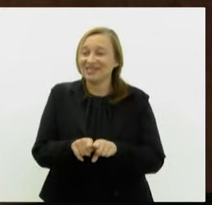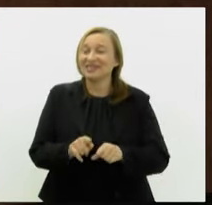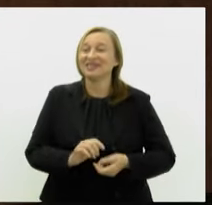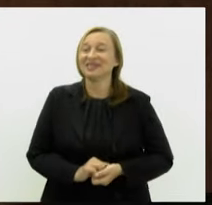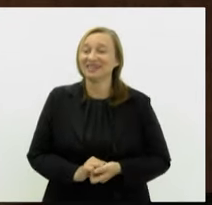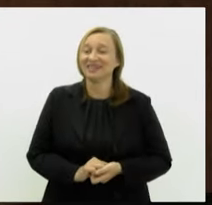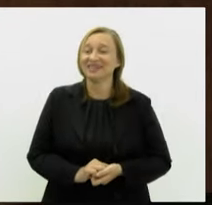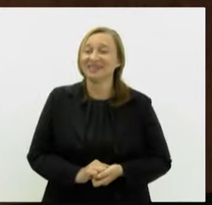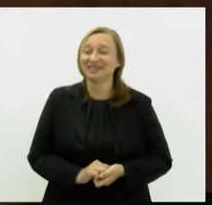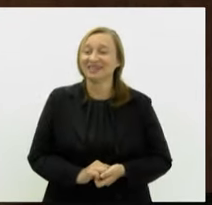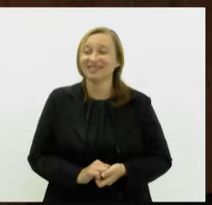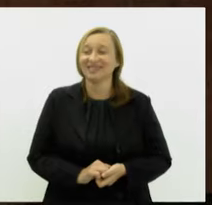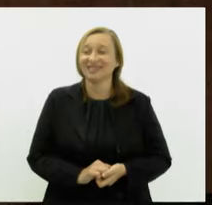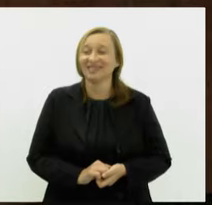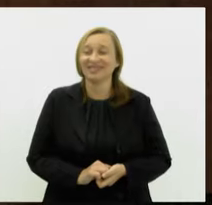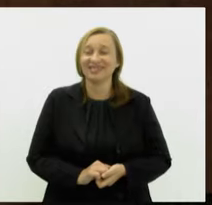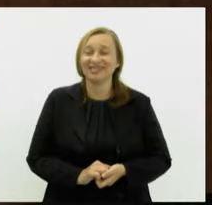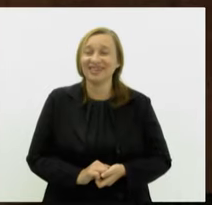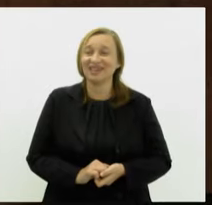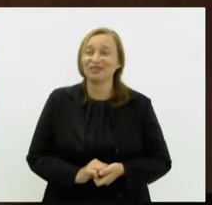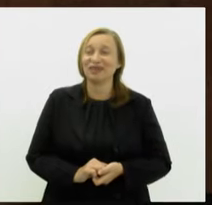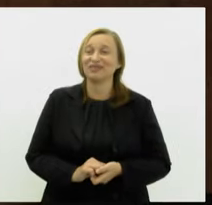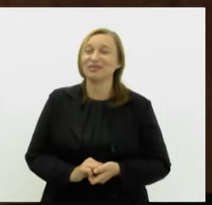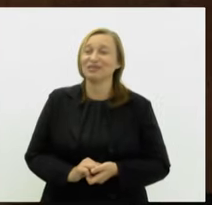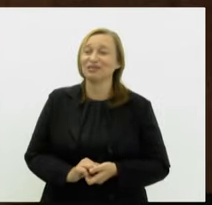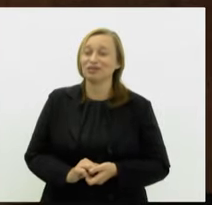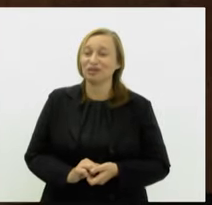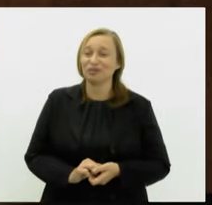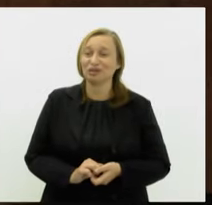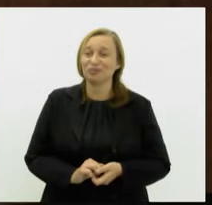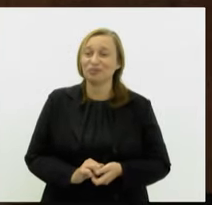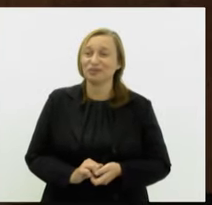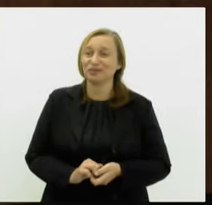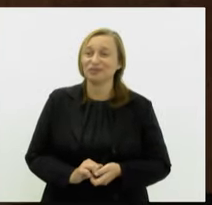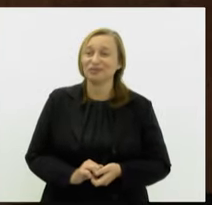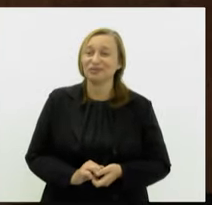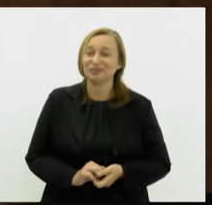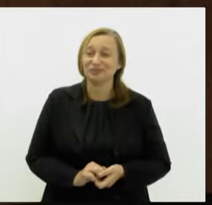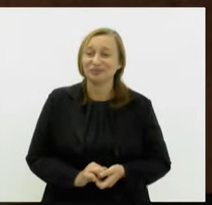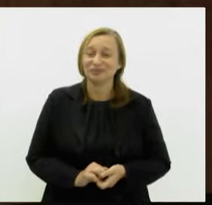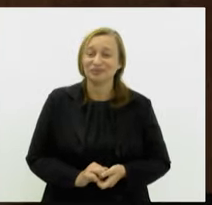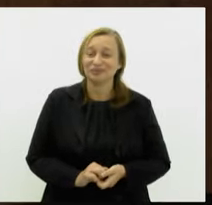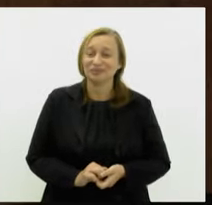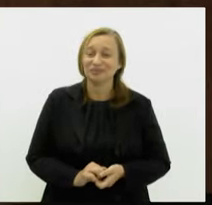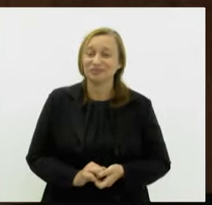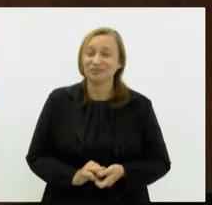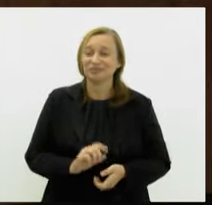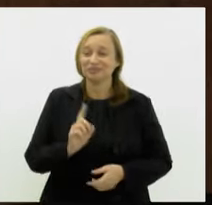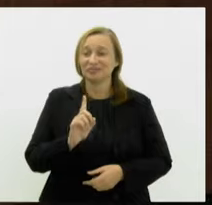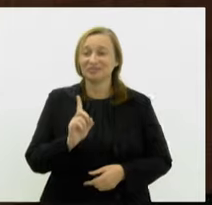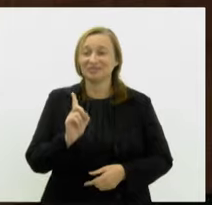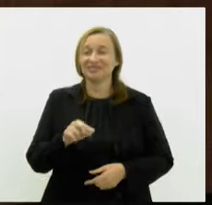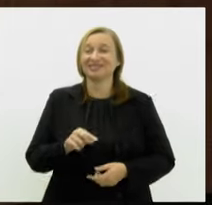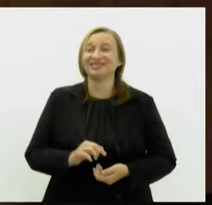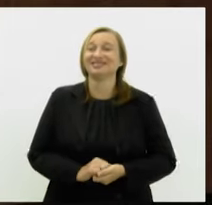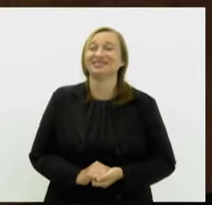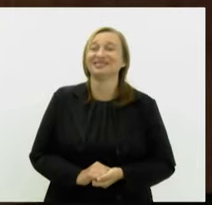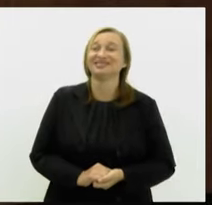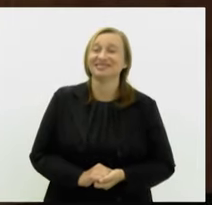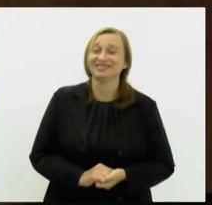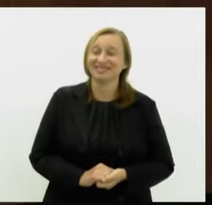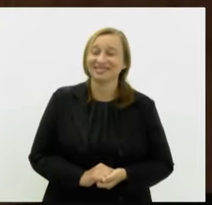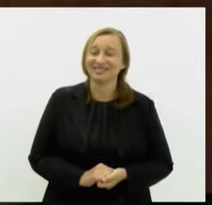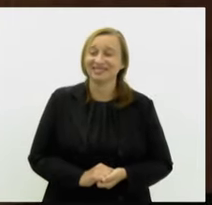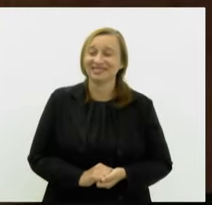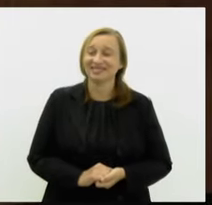civil plena e maior, etc. Isto também não é objeto desse, a meu